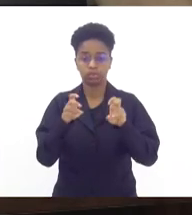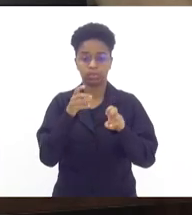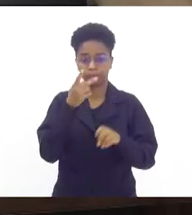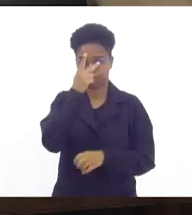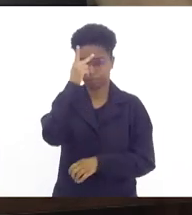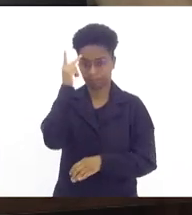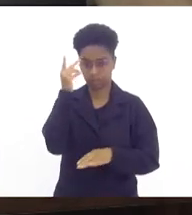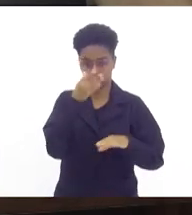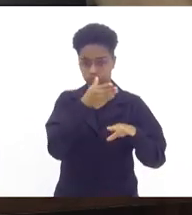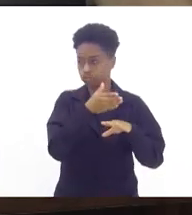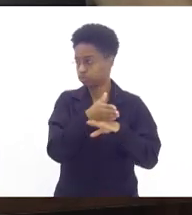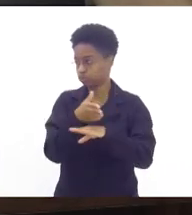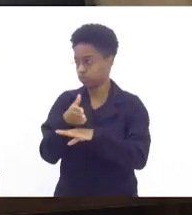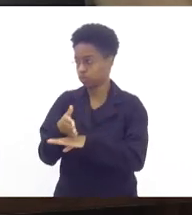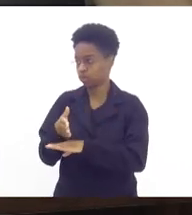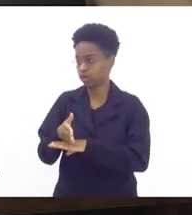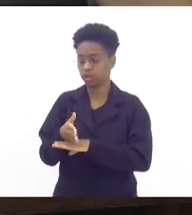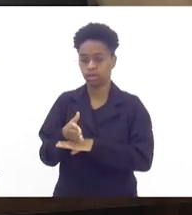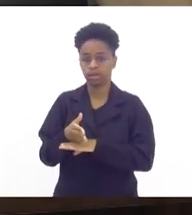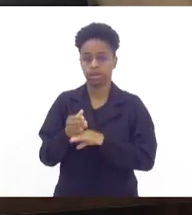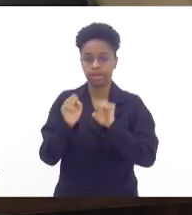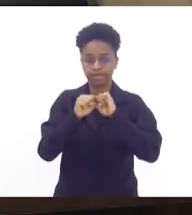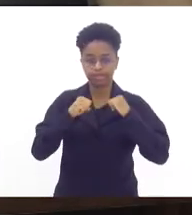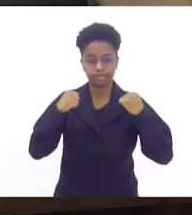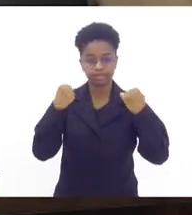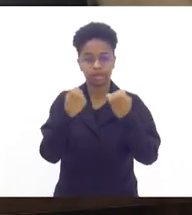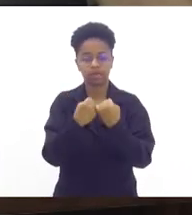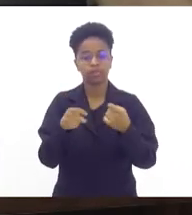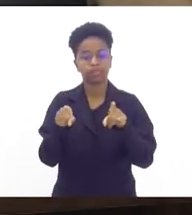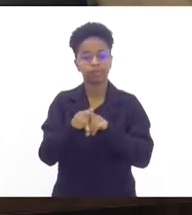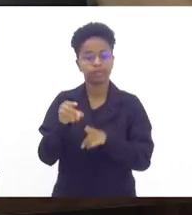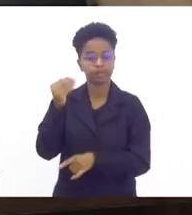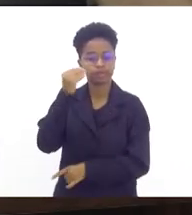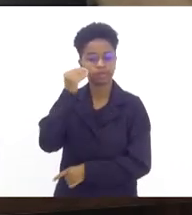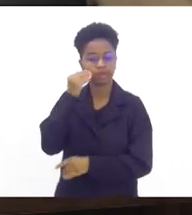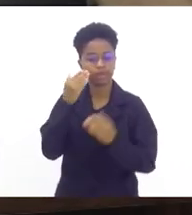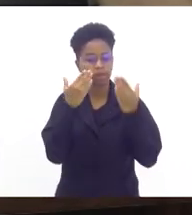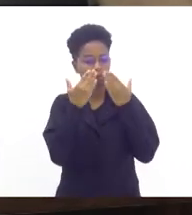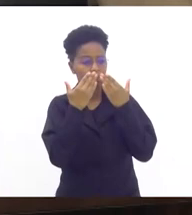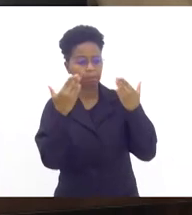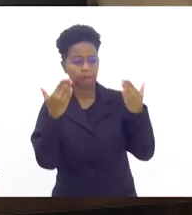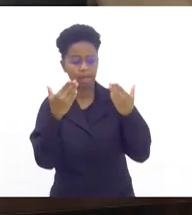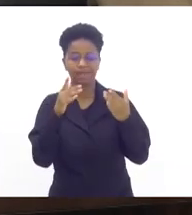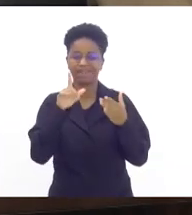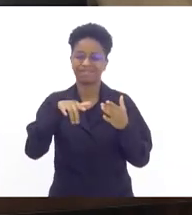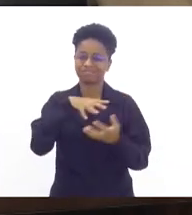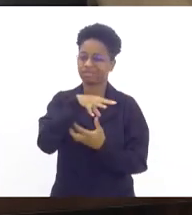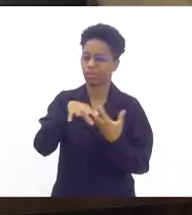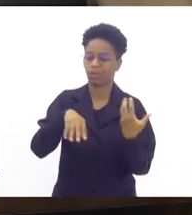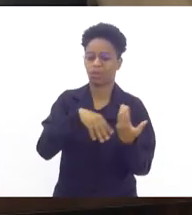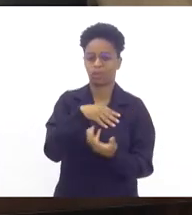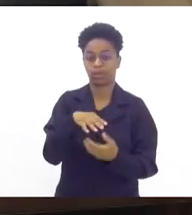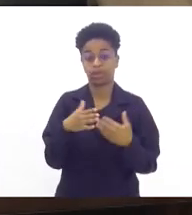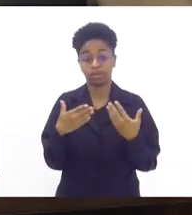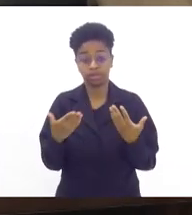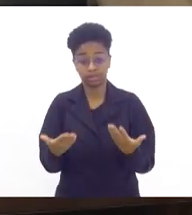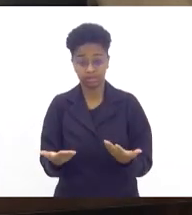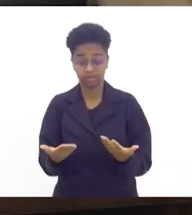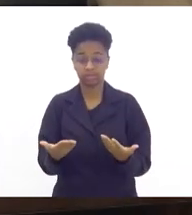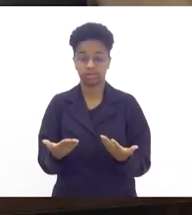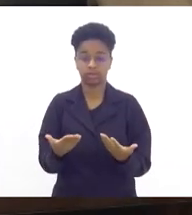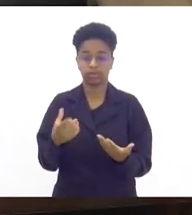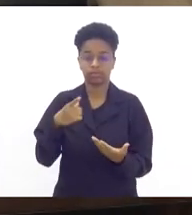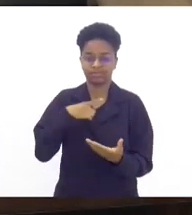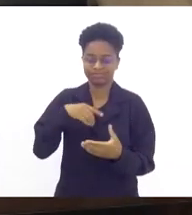né e buscam ali fazer do espetáculo um caos né então dentro